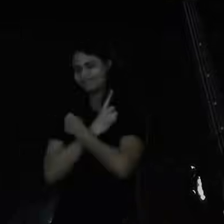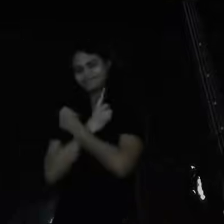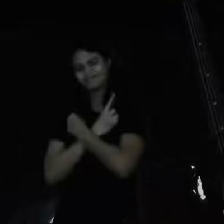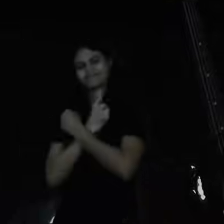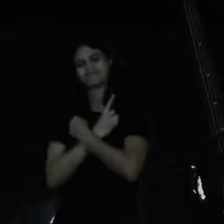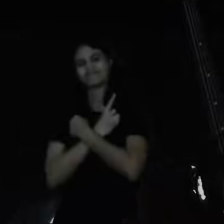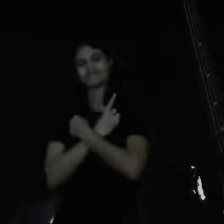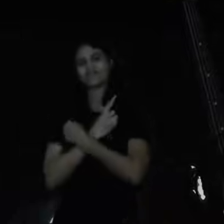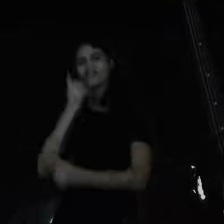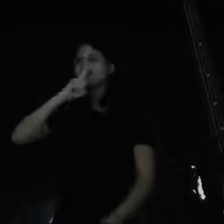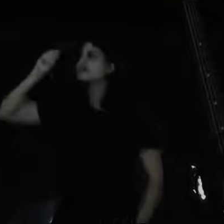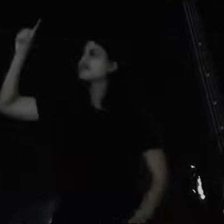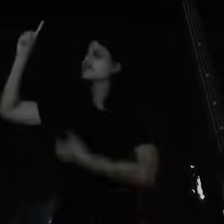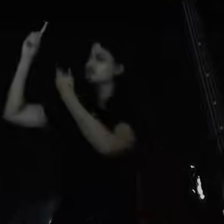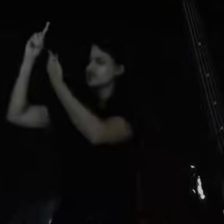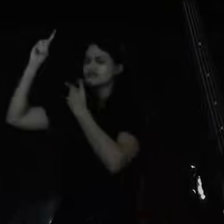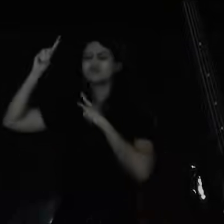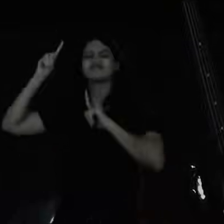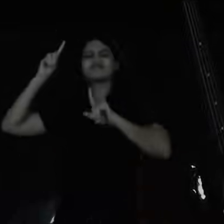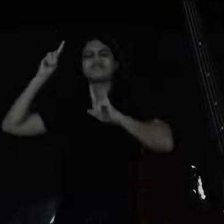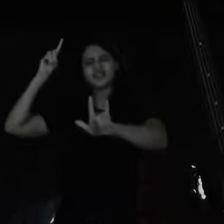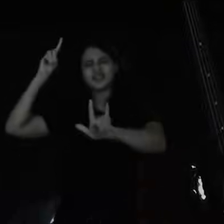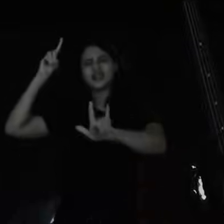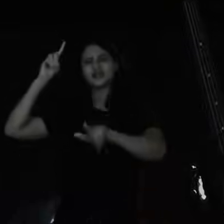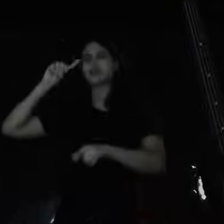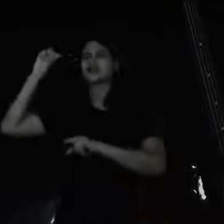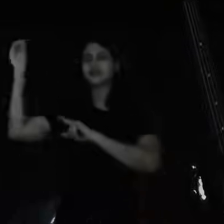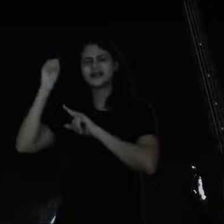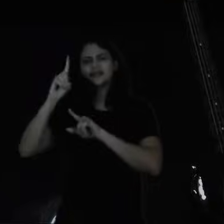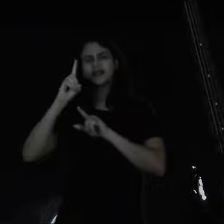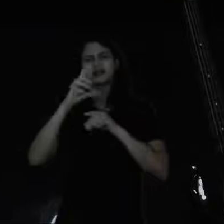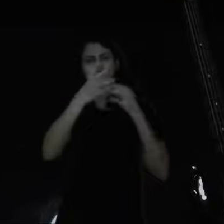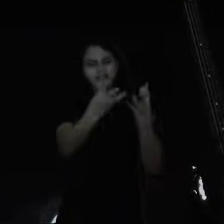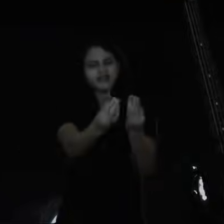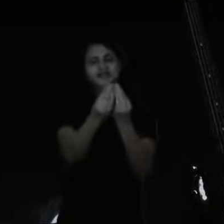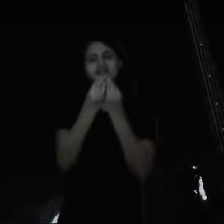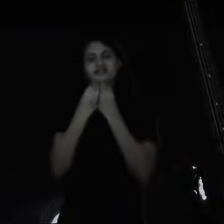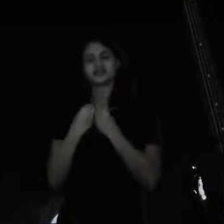Deus te ama, Deus te recebe.